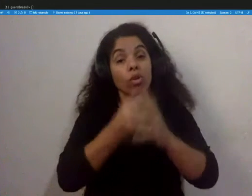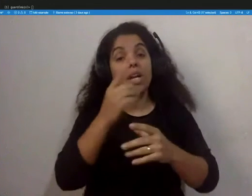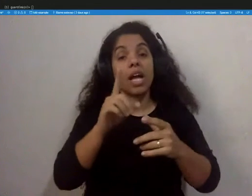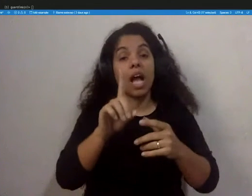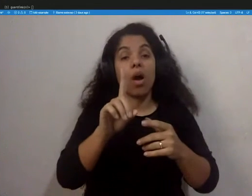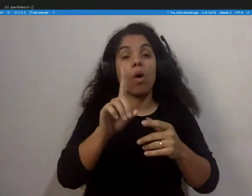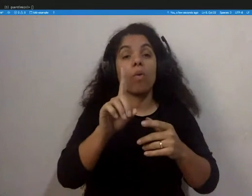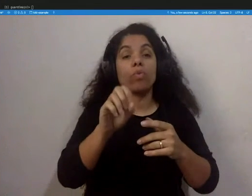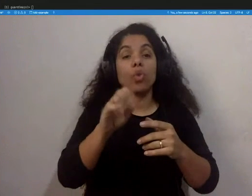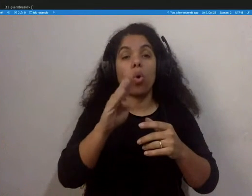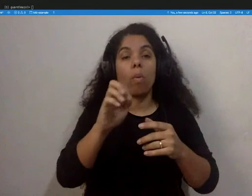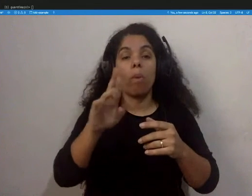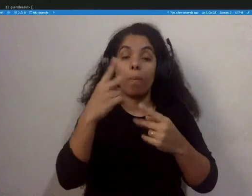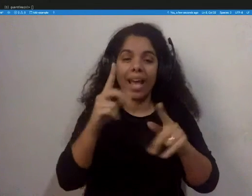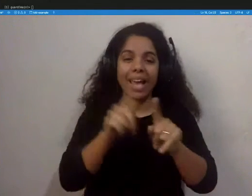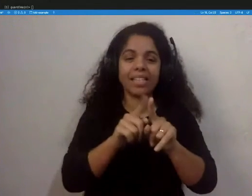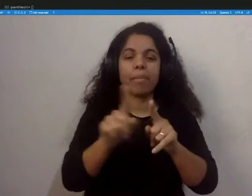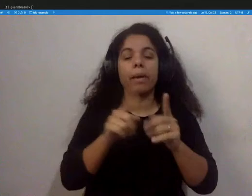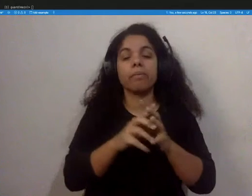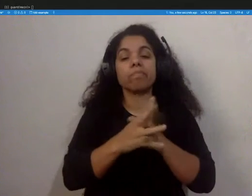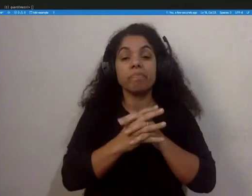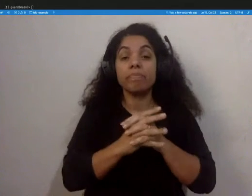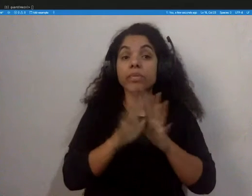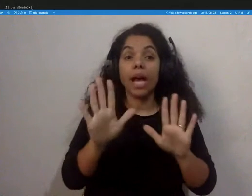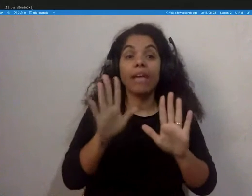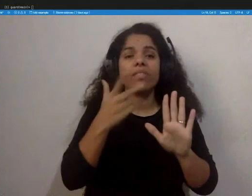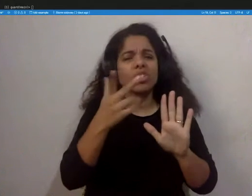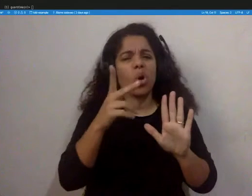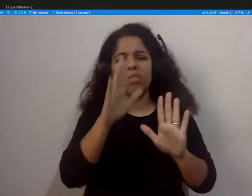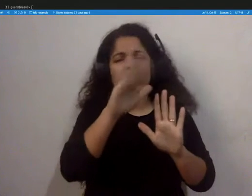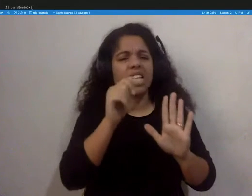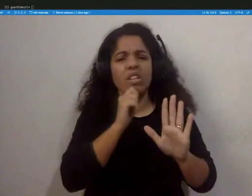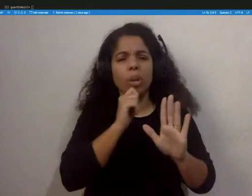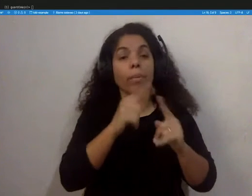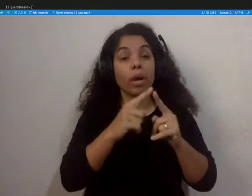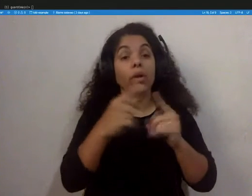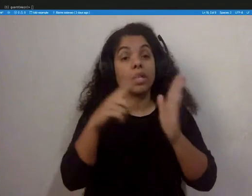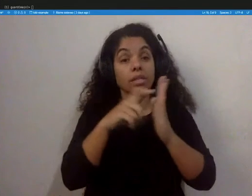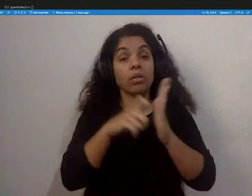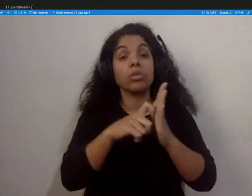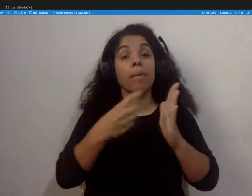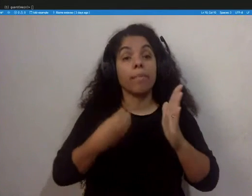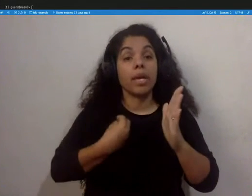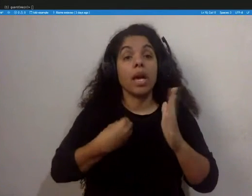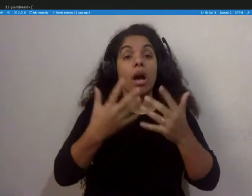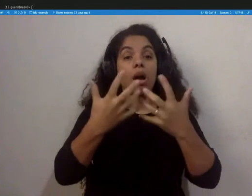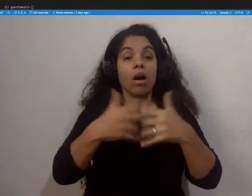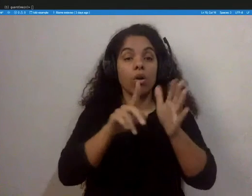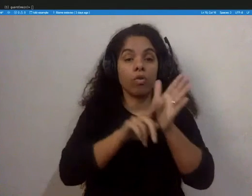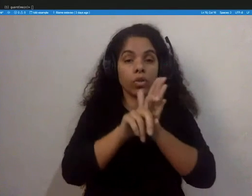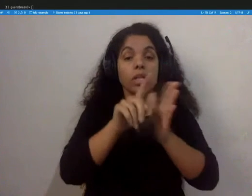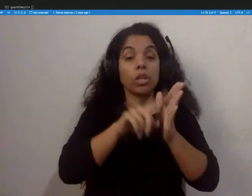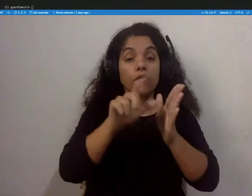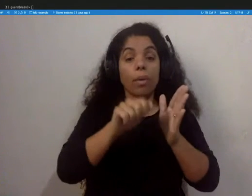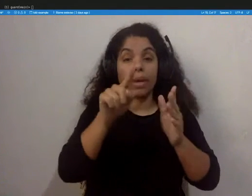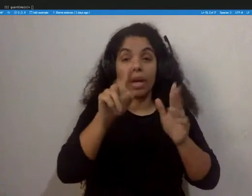para ela também. E aí você vai ver que ele vai falar assim, olha, você não chamou. Por quê? Porque agora eu tenho que executar minha função. Então eu vou pegar o